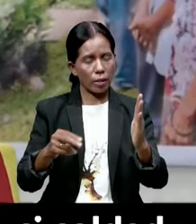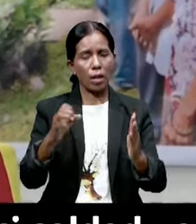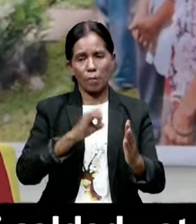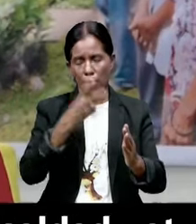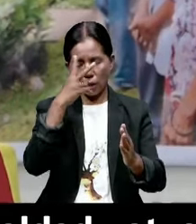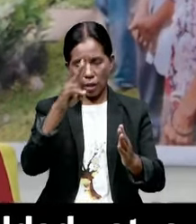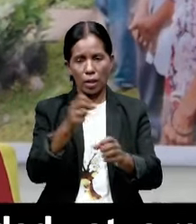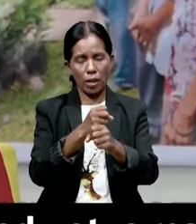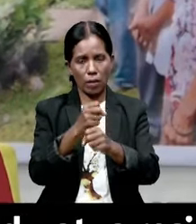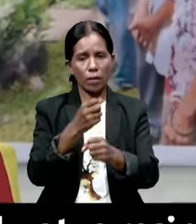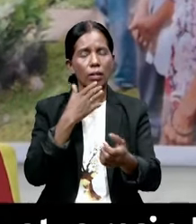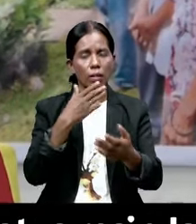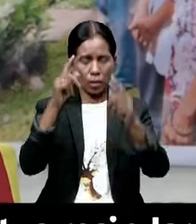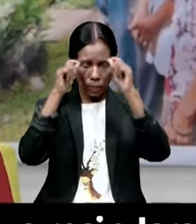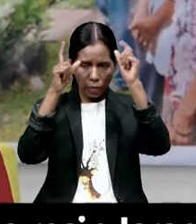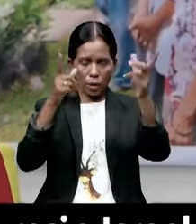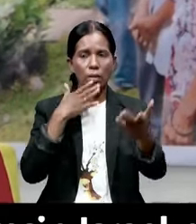ia qualidade ne bedi aktives.